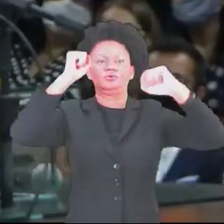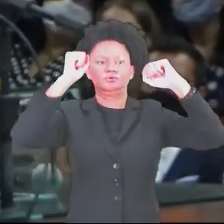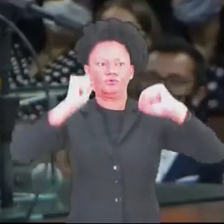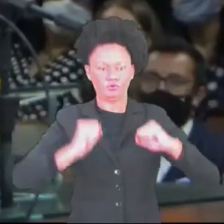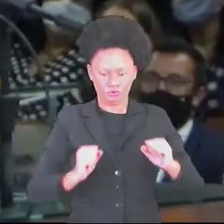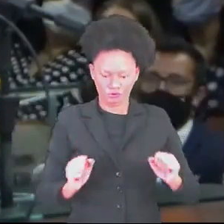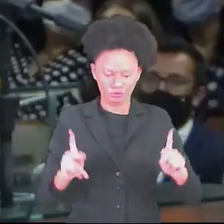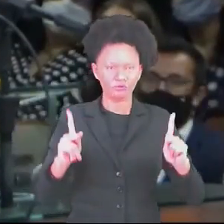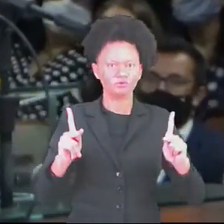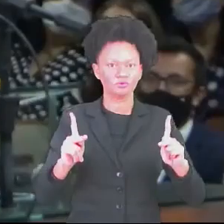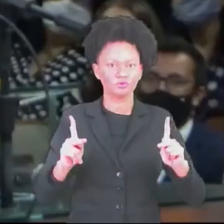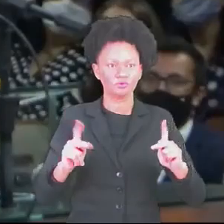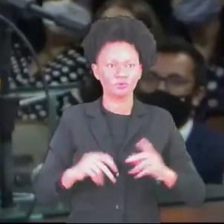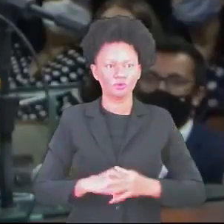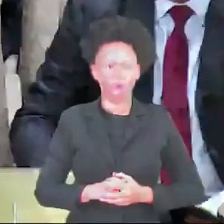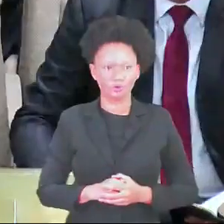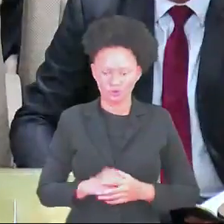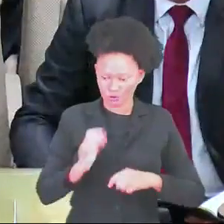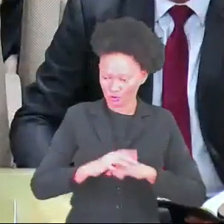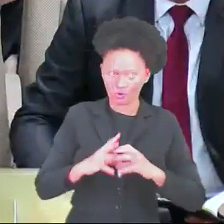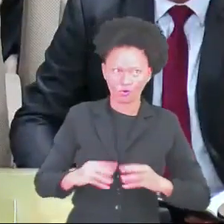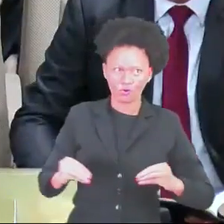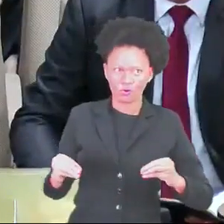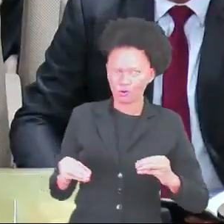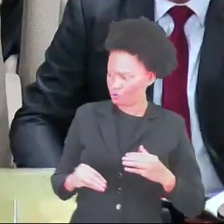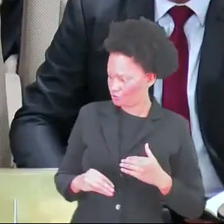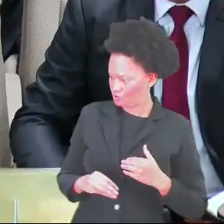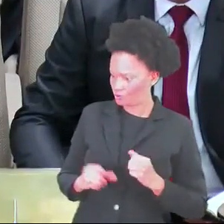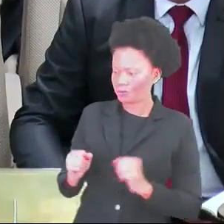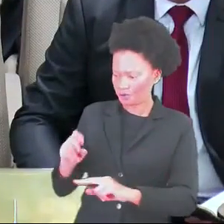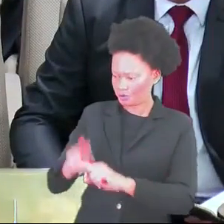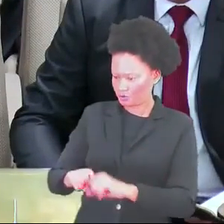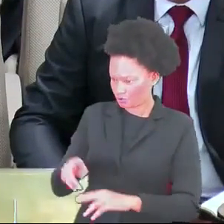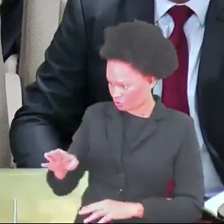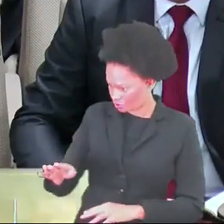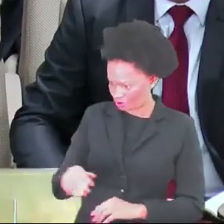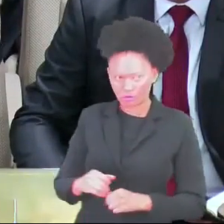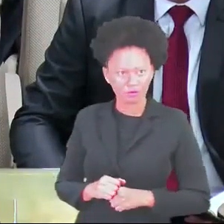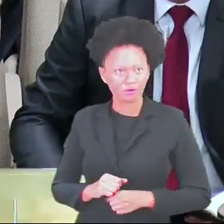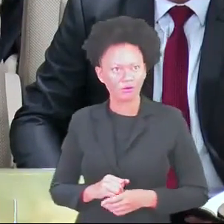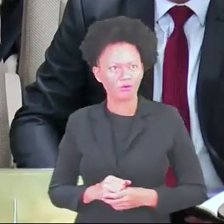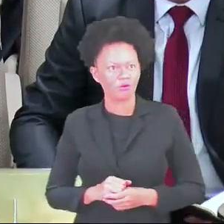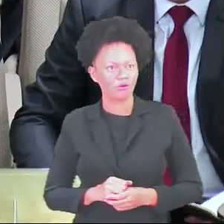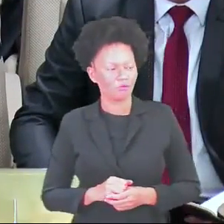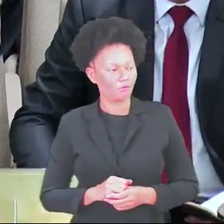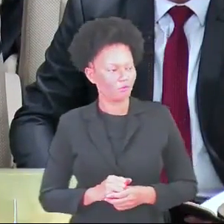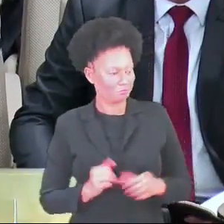Ok. Está curado. Ele disse, está curado, pode sentar, meu filho. Está curado.